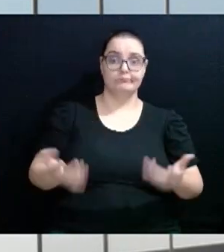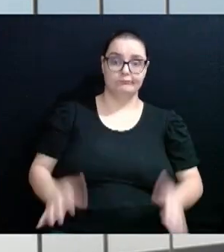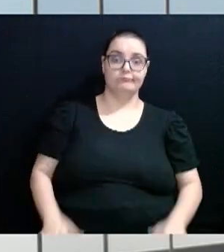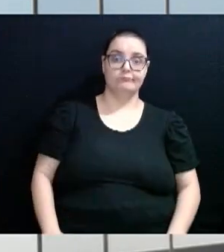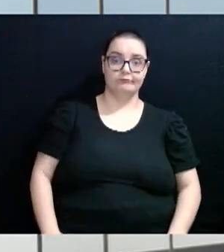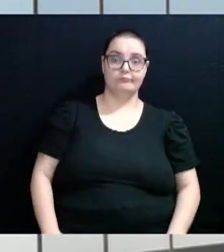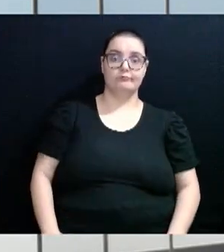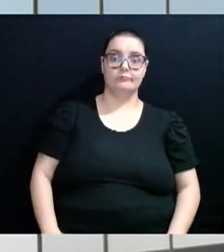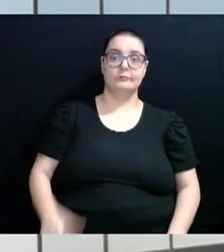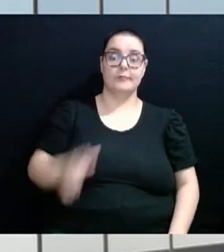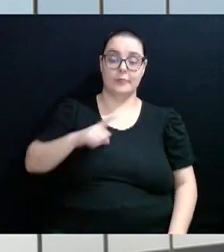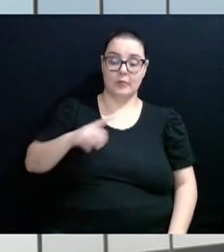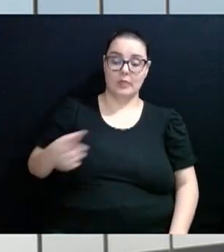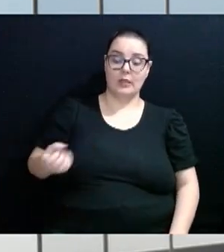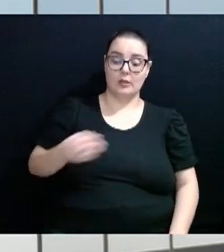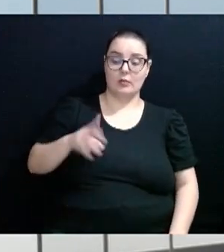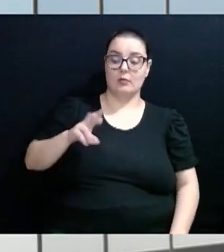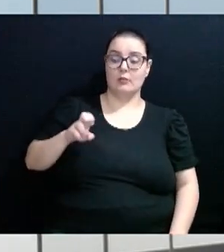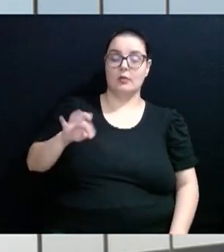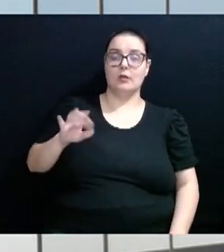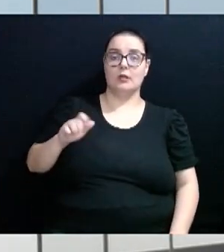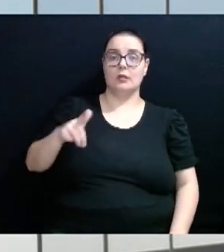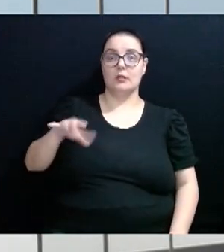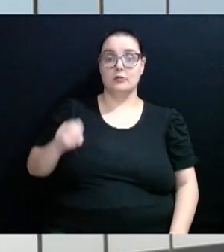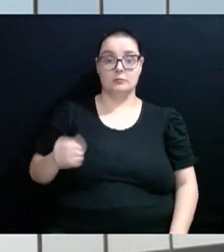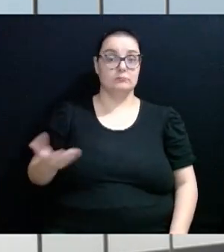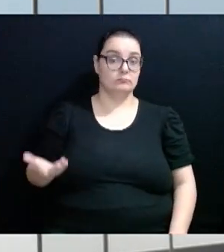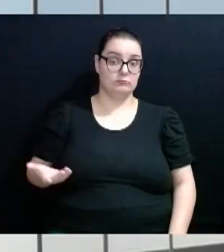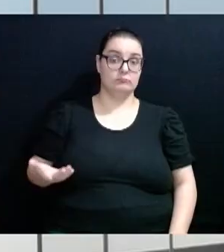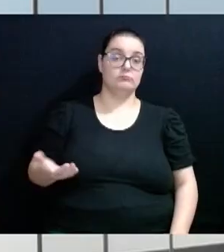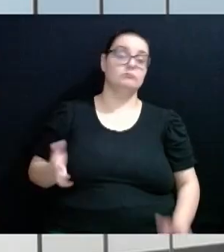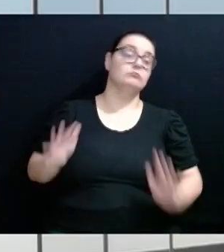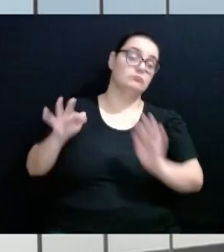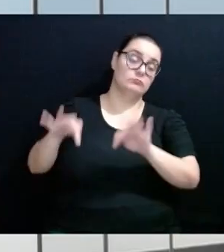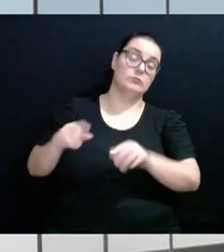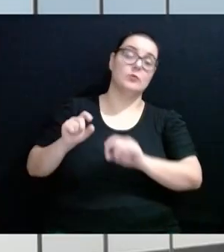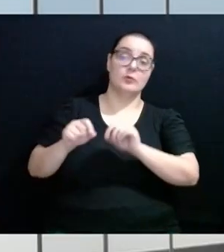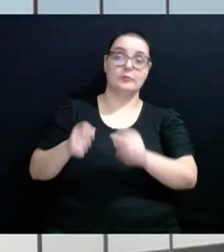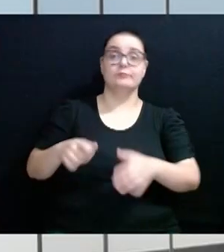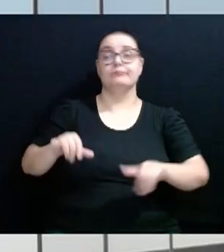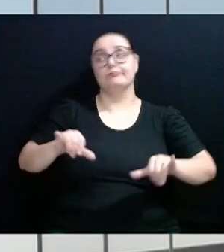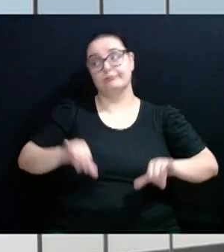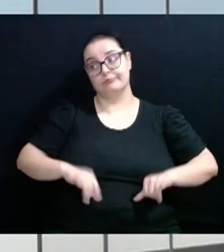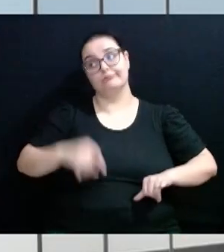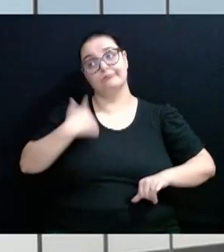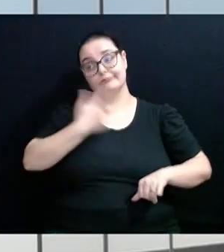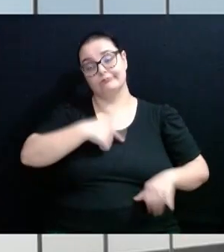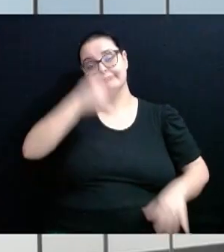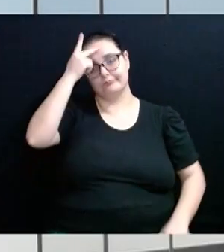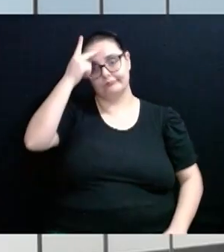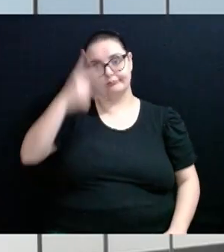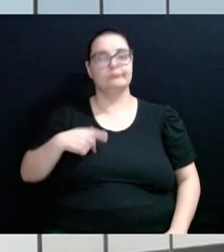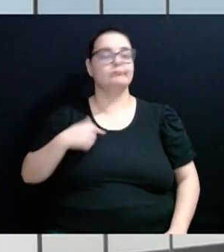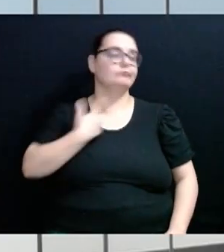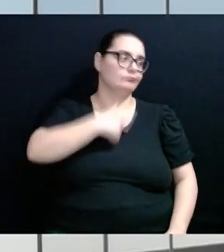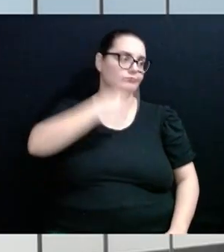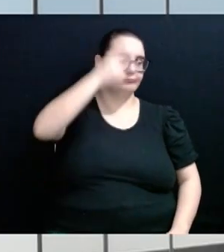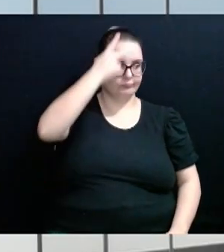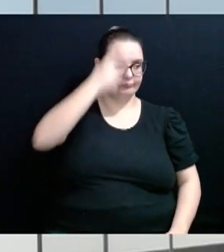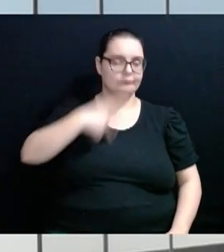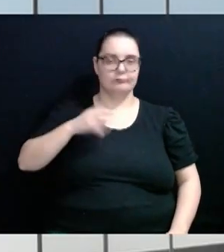novas retaliações, né, e finalmente quem vai pagar a conta seremos nós. Nós mesmos, tá? Exatamente. Então é um pouco